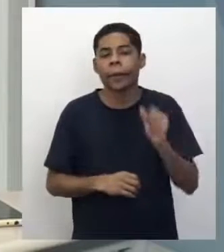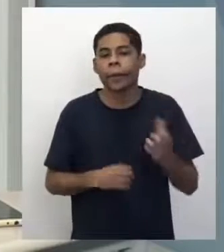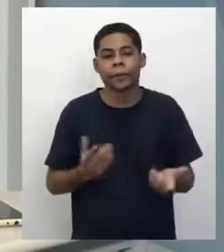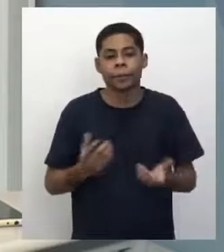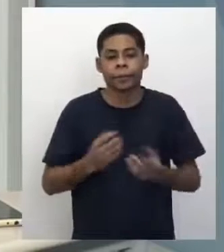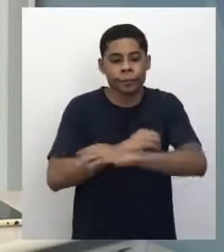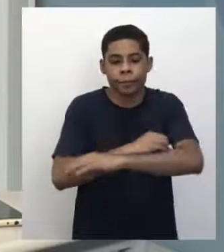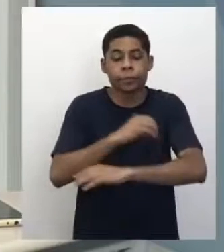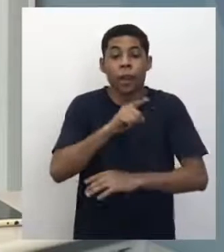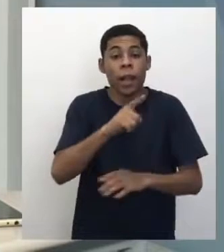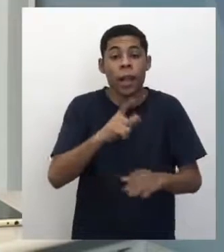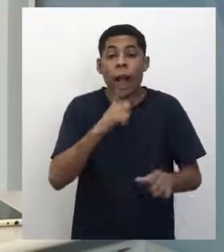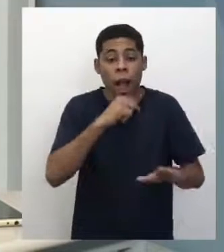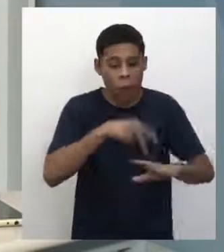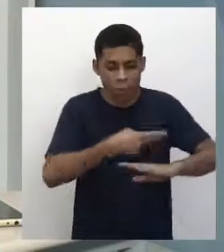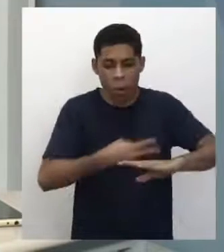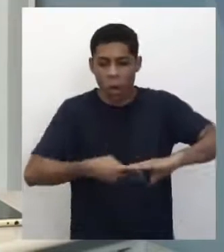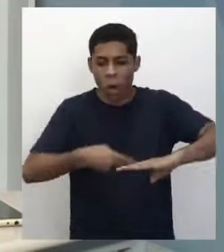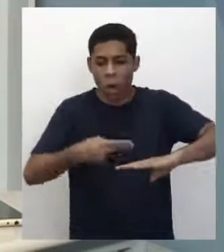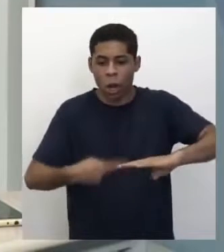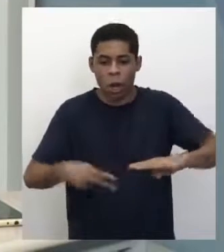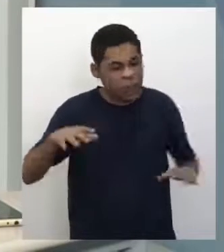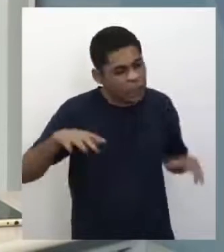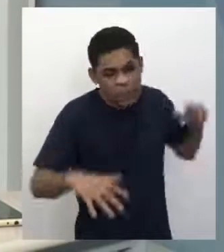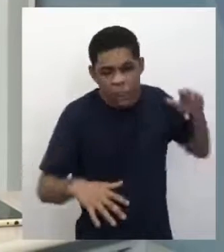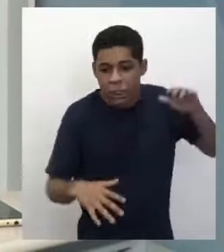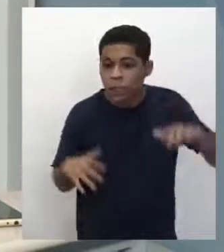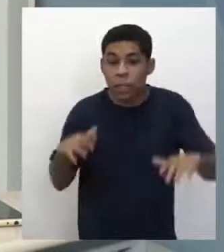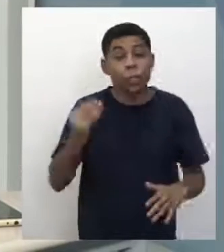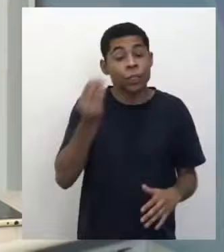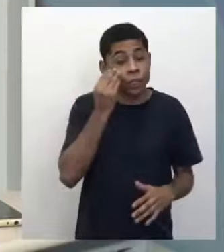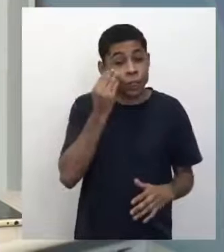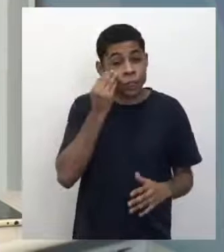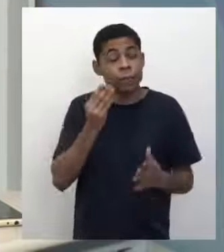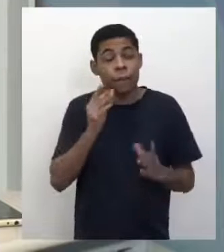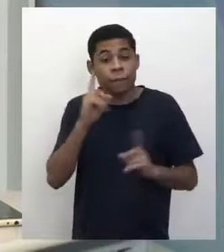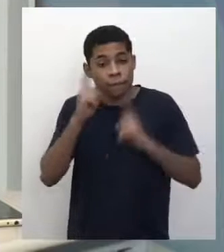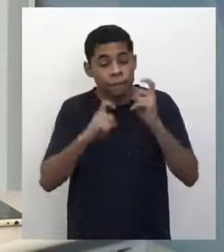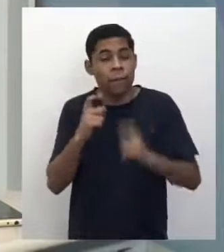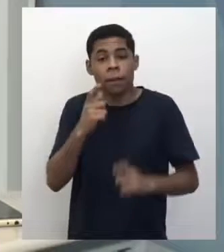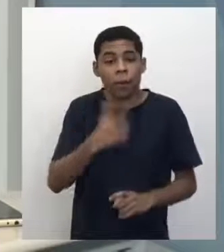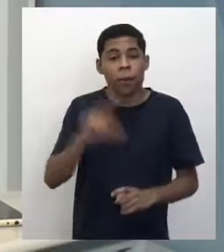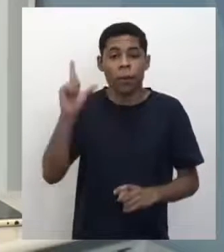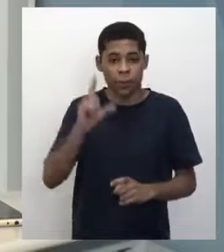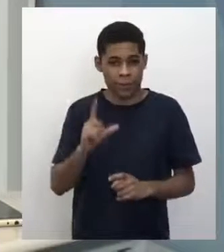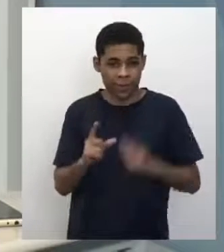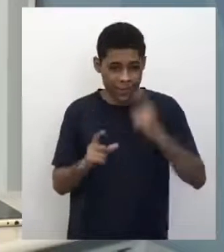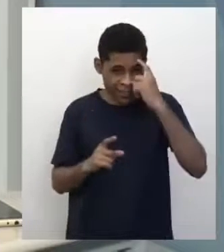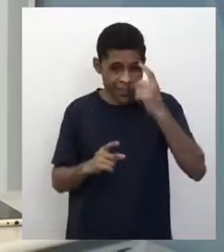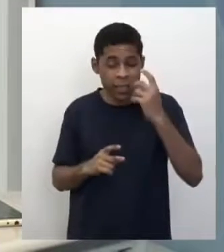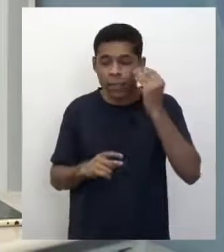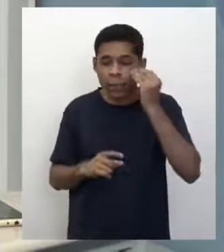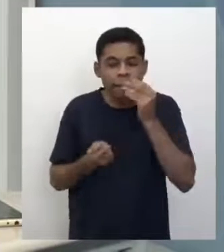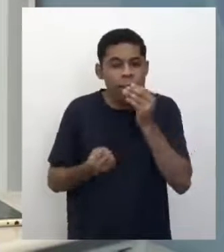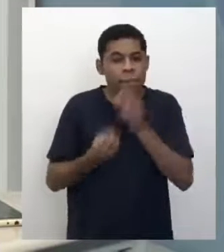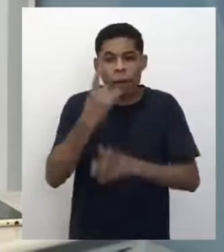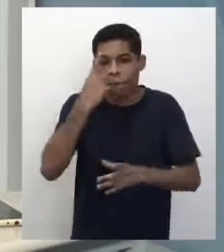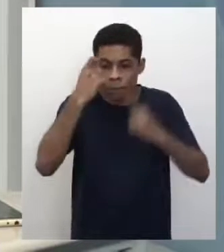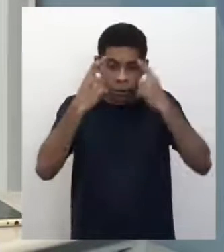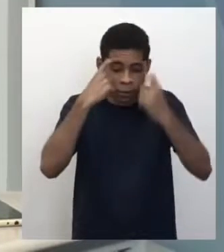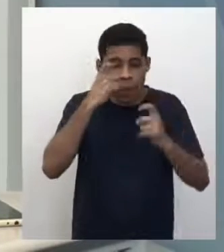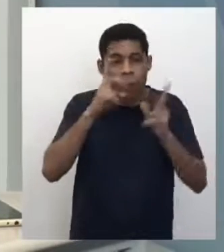papelzinho, estava nadando. Aí você vai lá, interpreta. É a mesma coisa que a gente fez no processo colaborativo do pôr do sol, só que